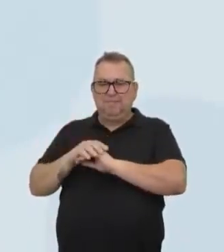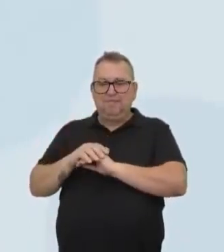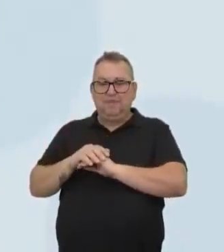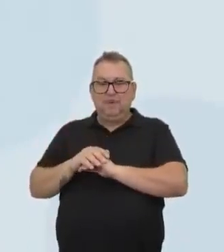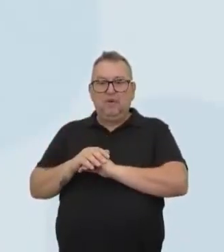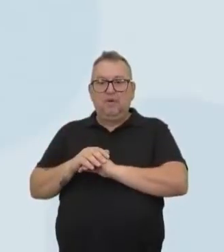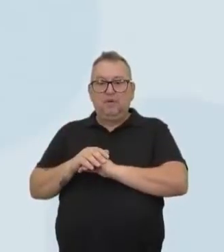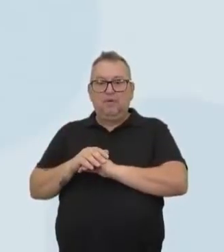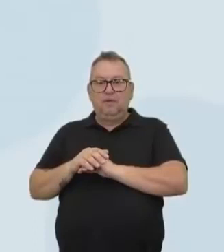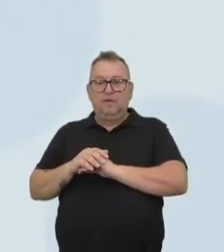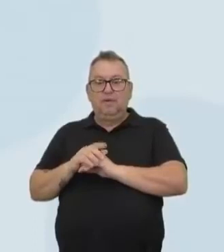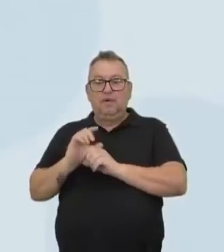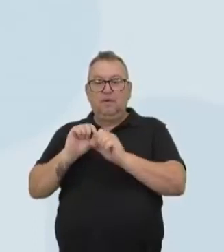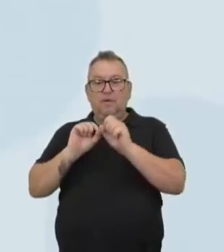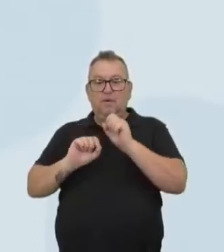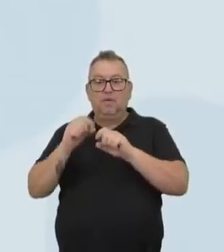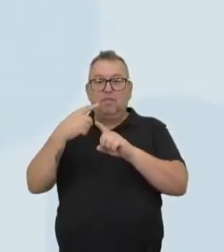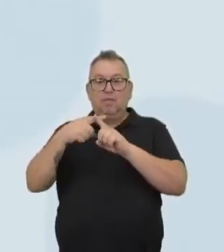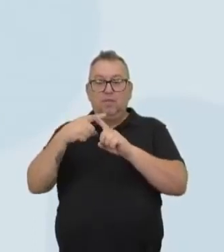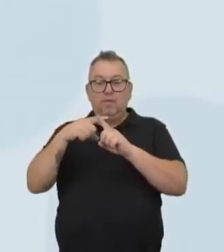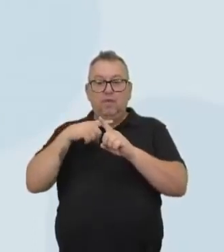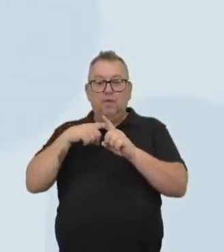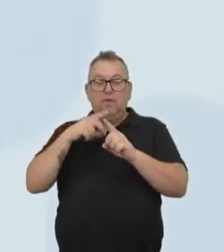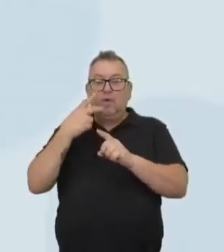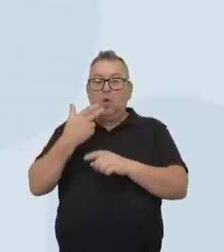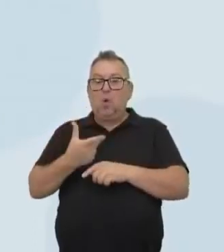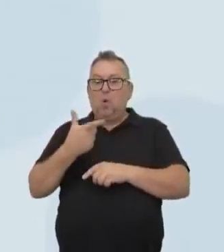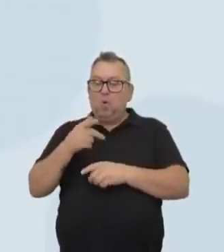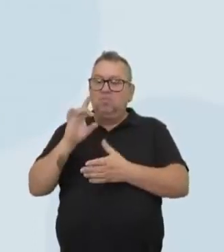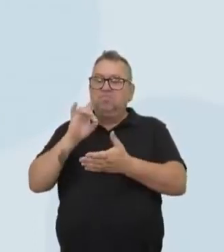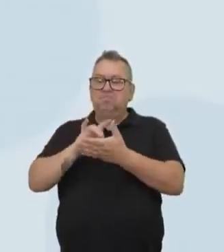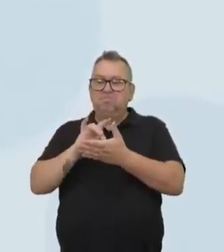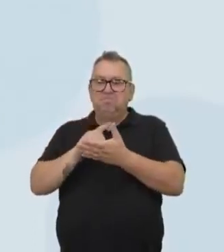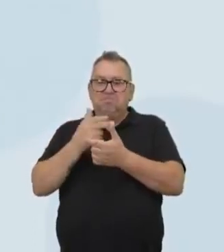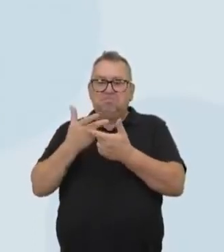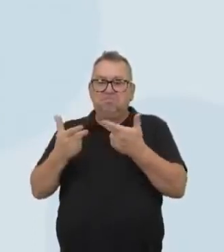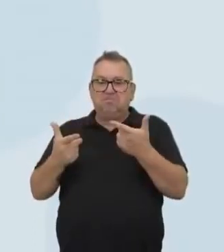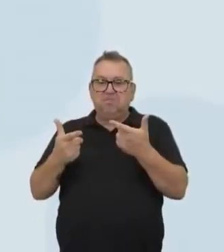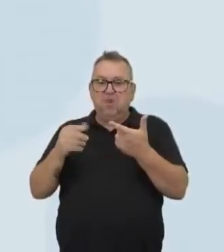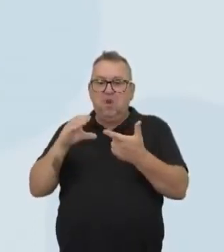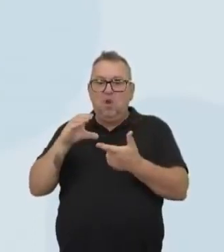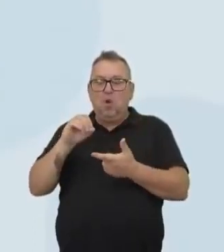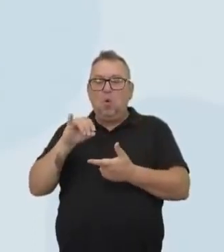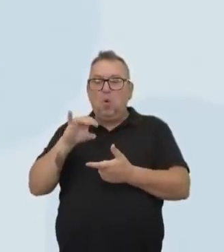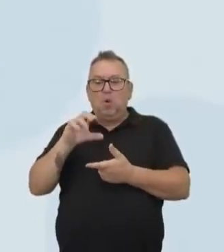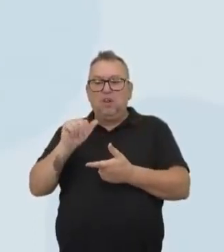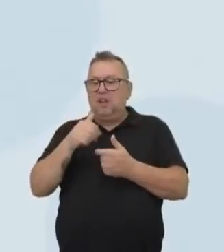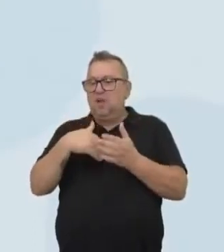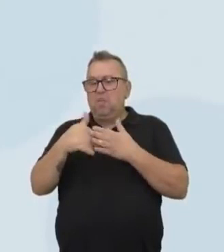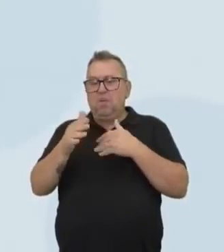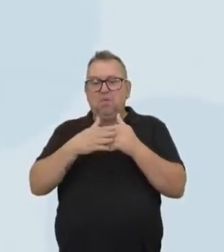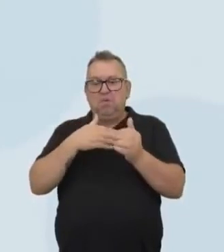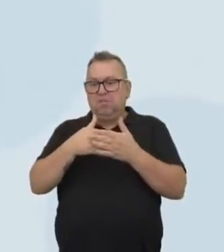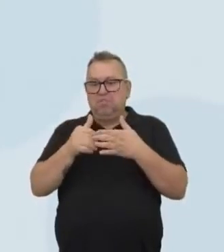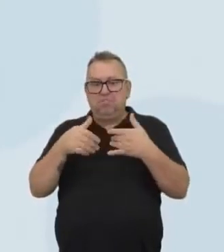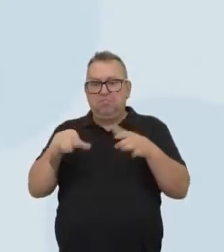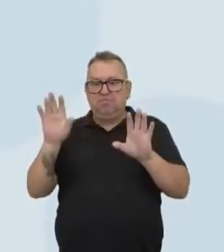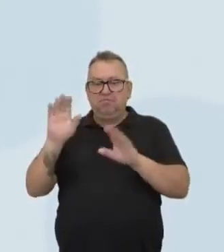falo assim, coisificados, é porque eles eram tidos como coisas, assim. O que vocês entendem como coisa, né?